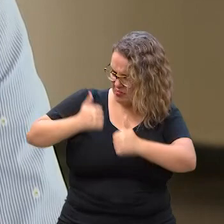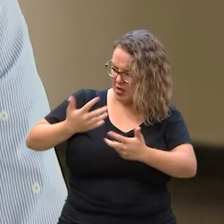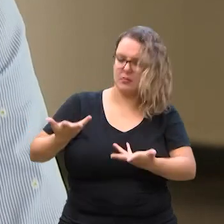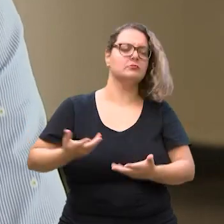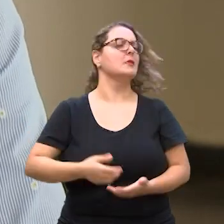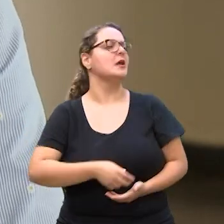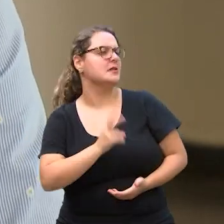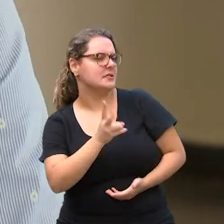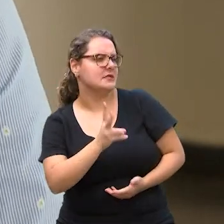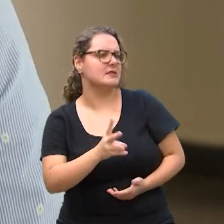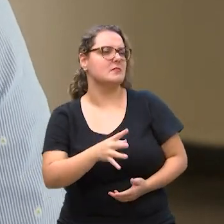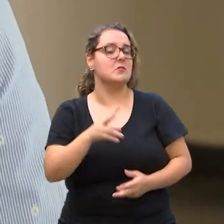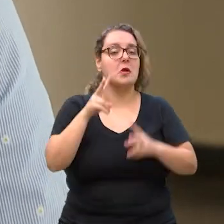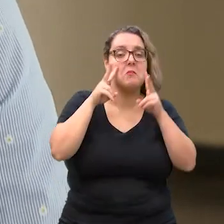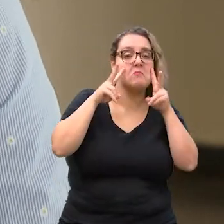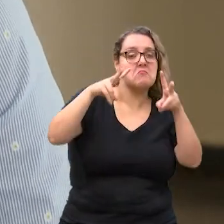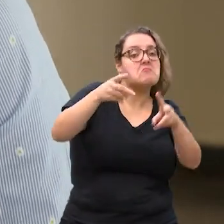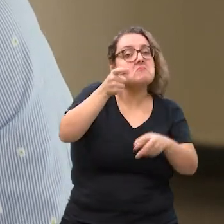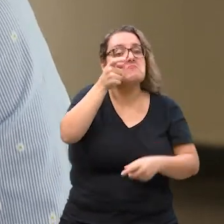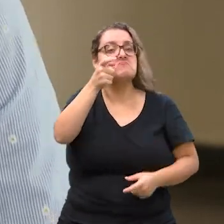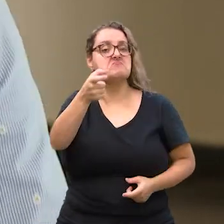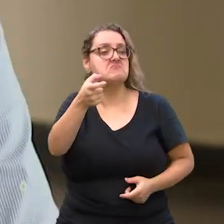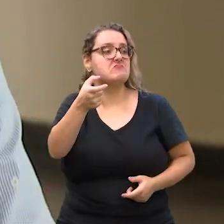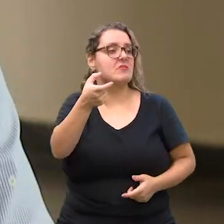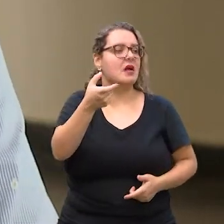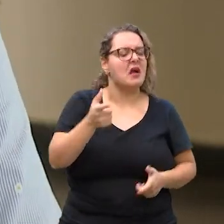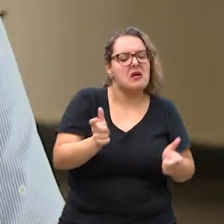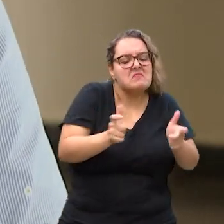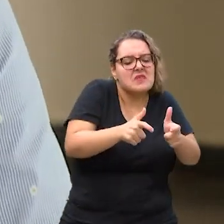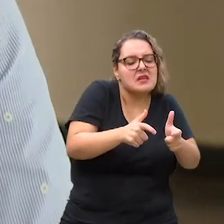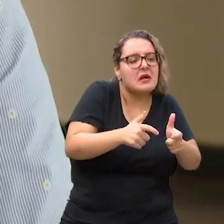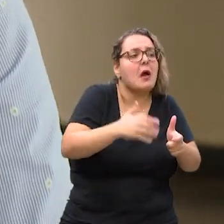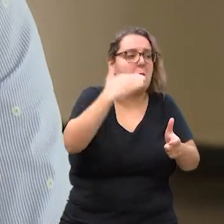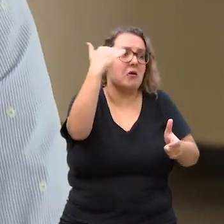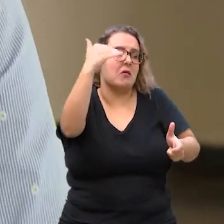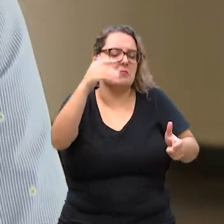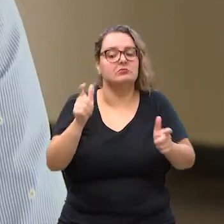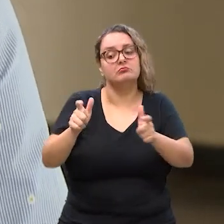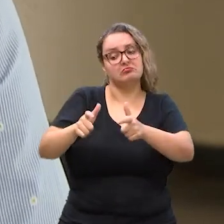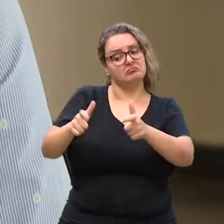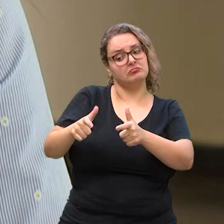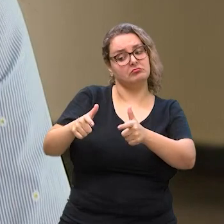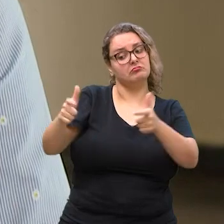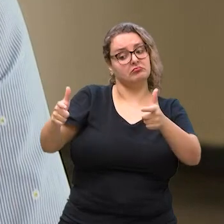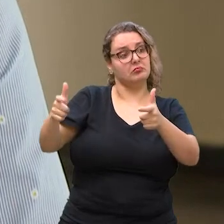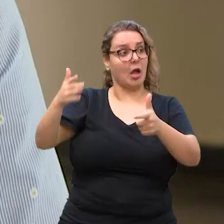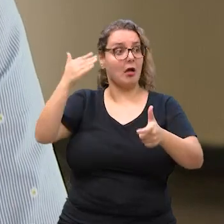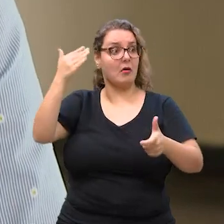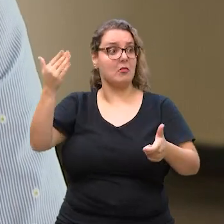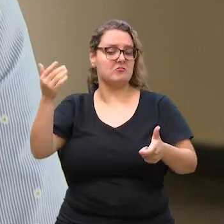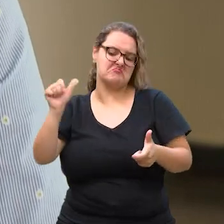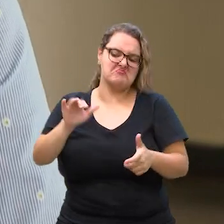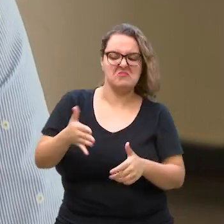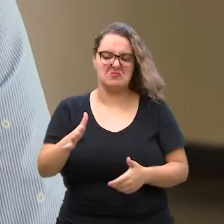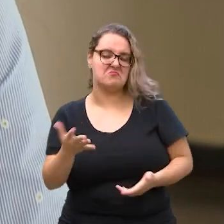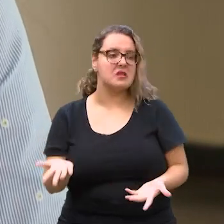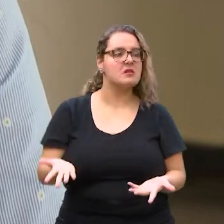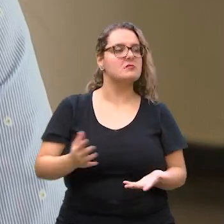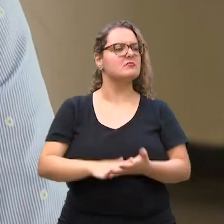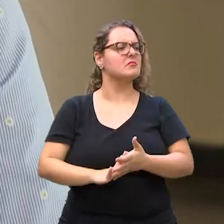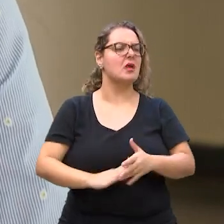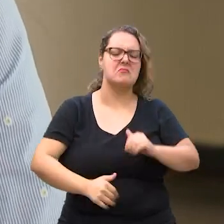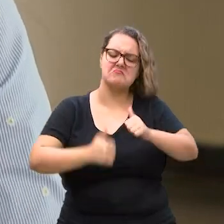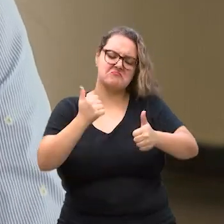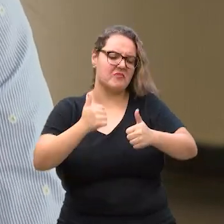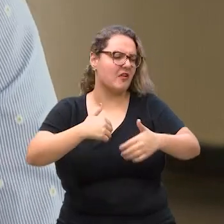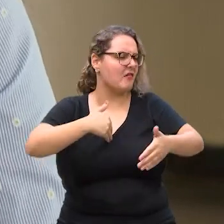de acompanhar todas as modalidades, as menos conhecidas até as mais conhecidas, de futebol, de vôlei, sempre gostei bastante. E na